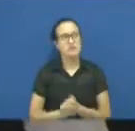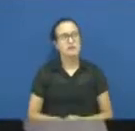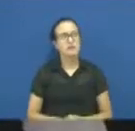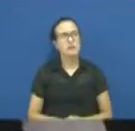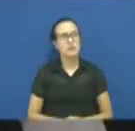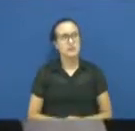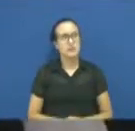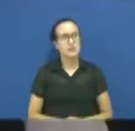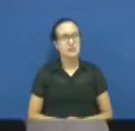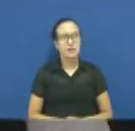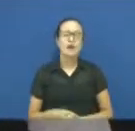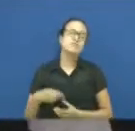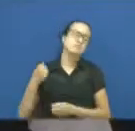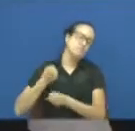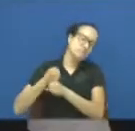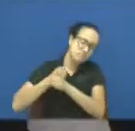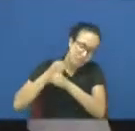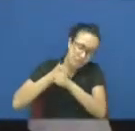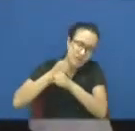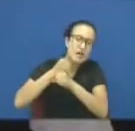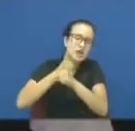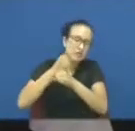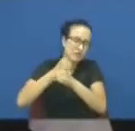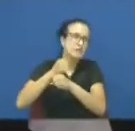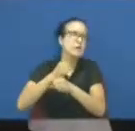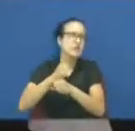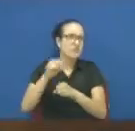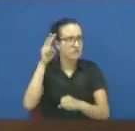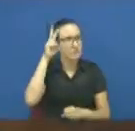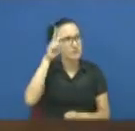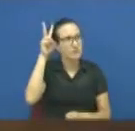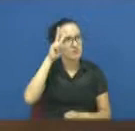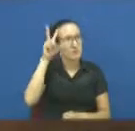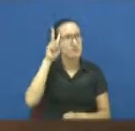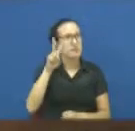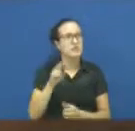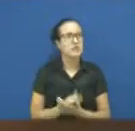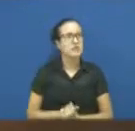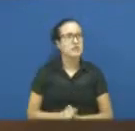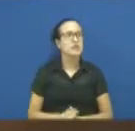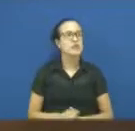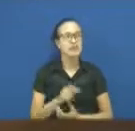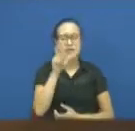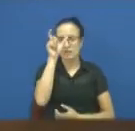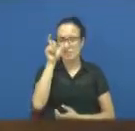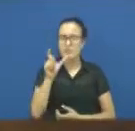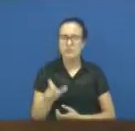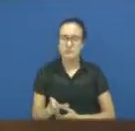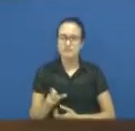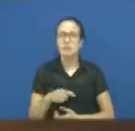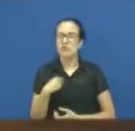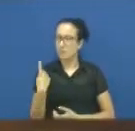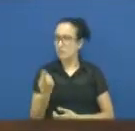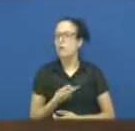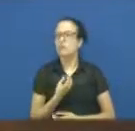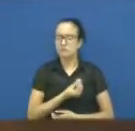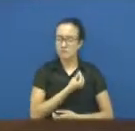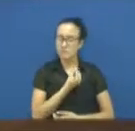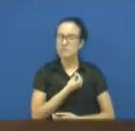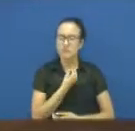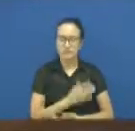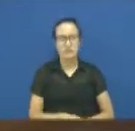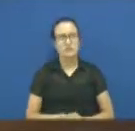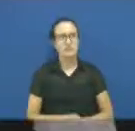que por muitos anos nós vamos poder lembrar da sua memória enquanto todos nós existirmos e também no